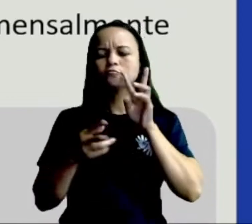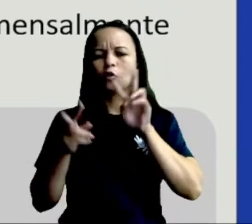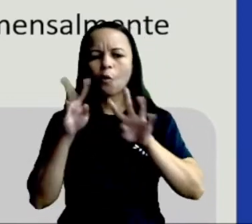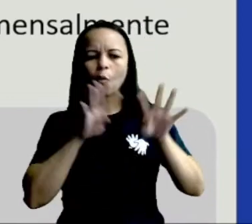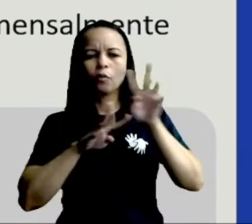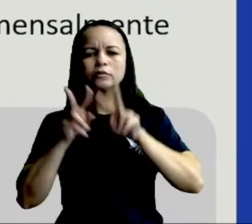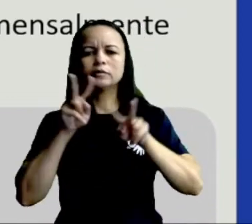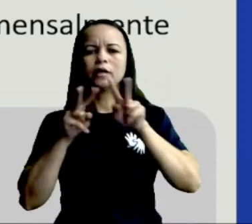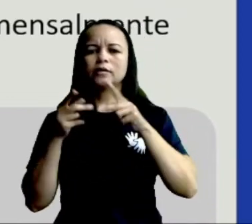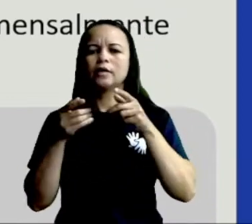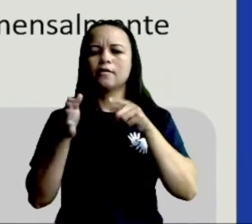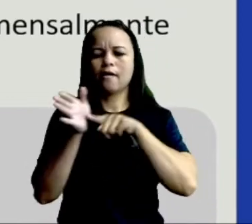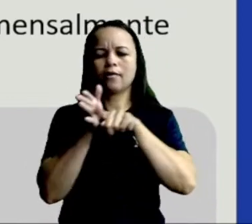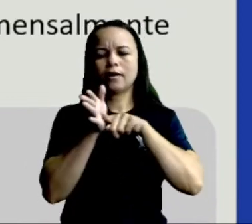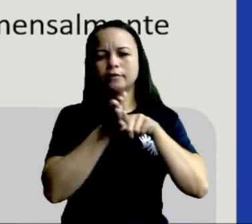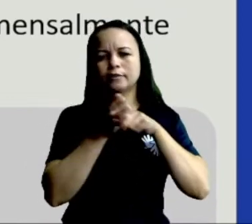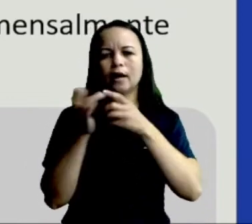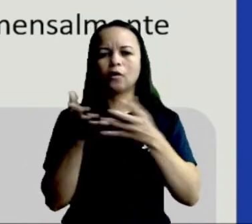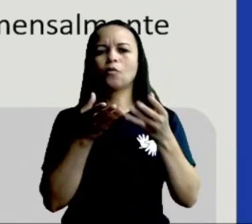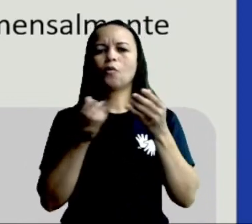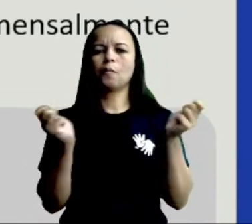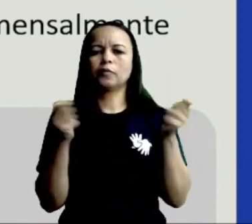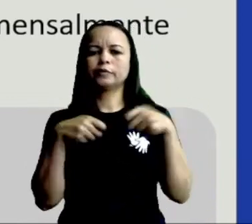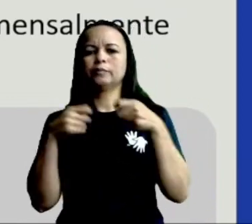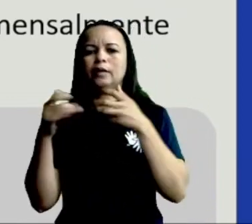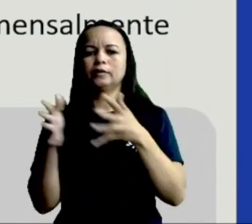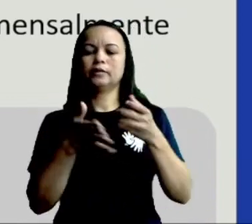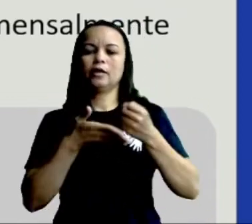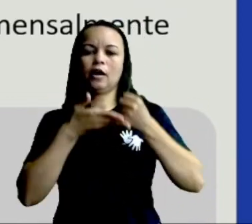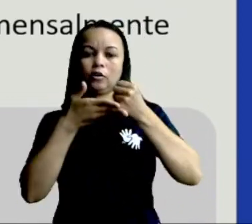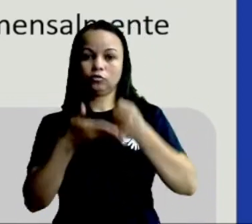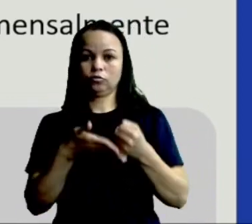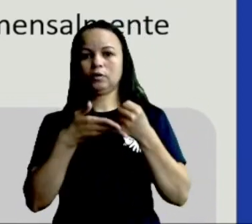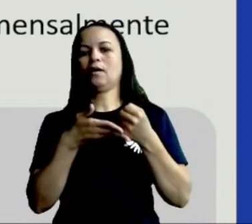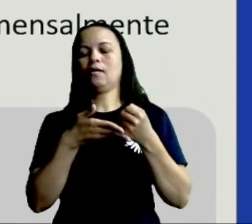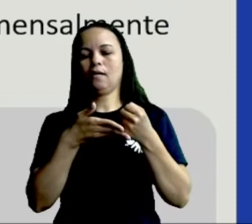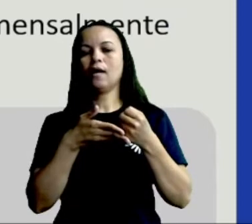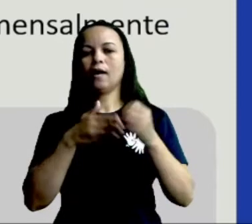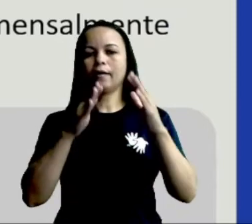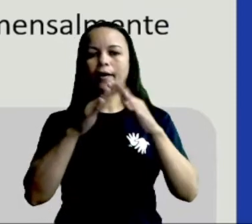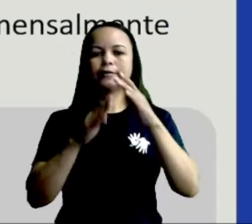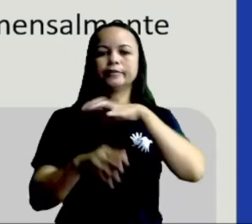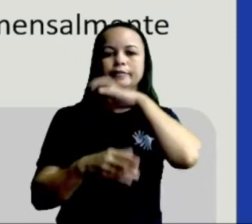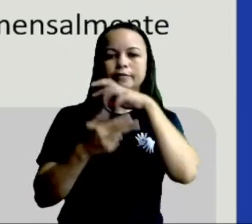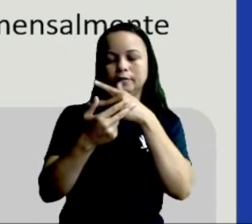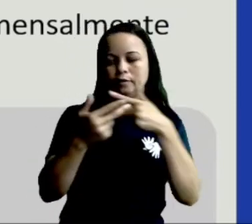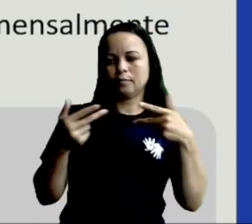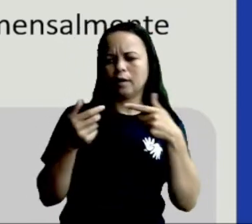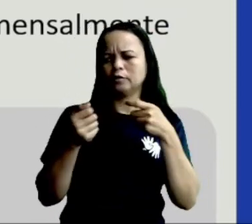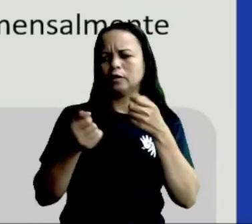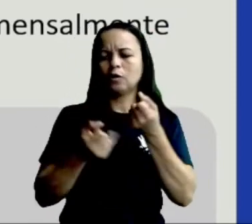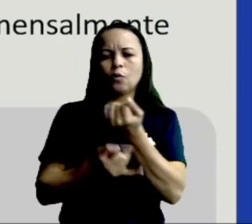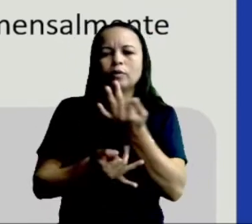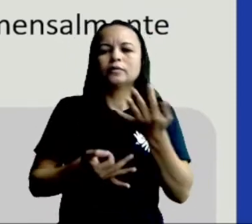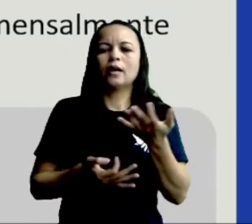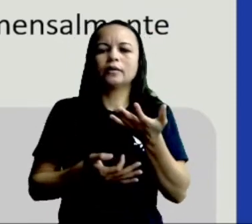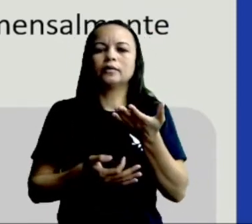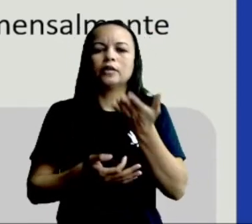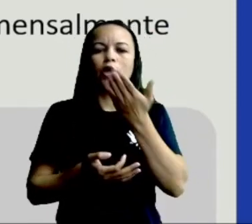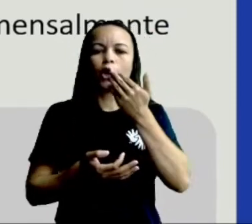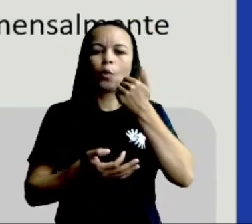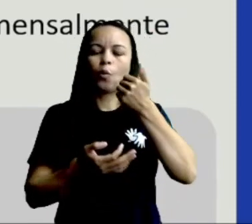a possibilidade de ajudar o abrigo. Para isso, ela fez o levantamento da quantidade de pacotes de